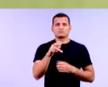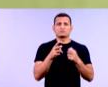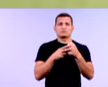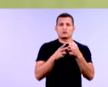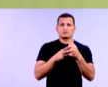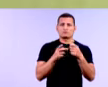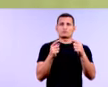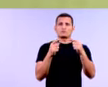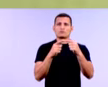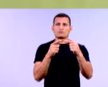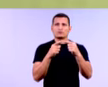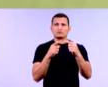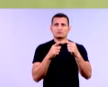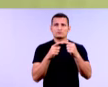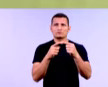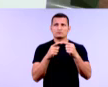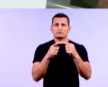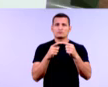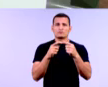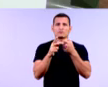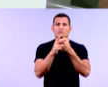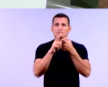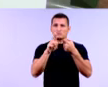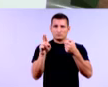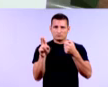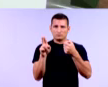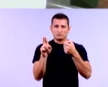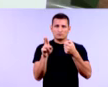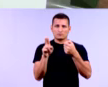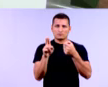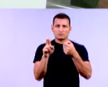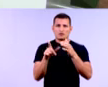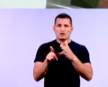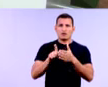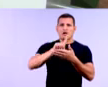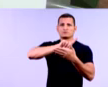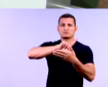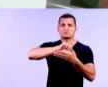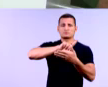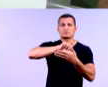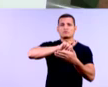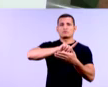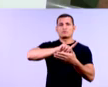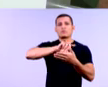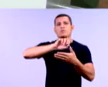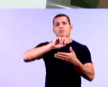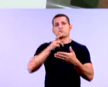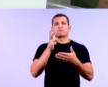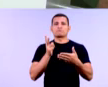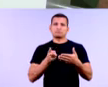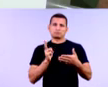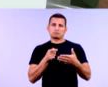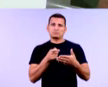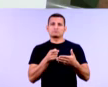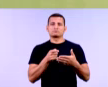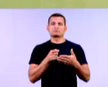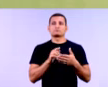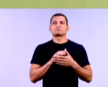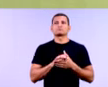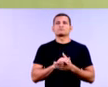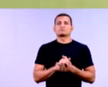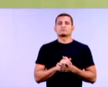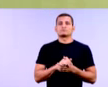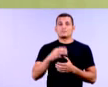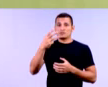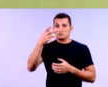Concordando com quem veio antes ou com o pronome quem? Com quem vem antes ou concordando com ele mesmo, ficando na terceira pessoa do singular.